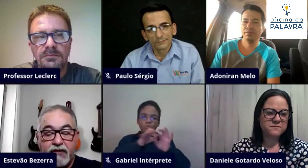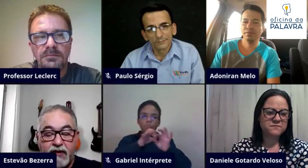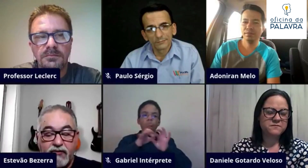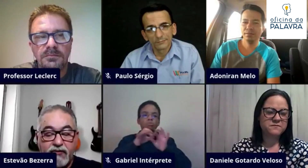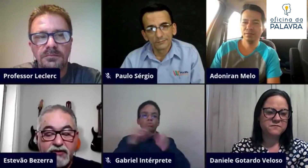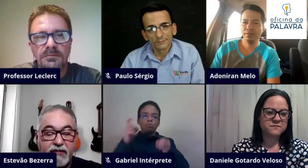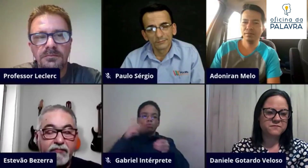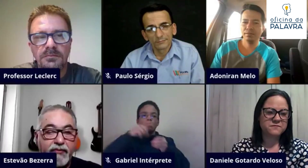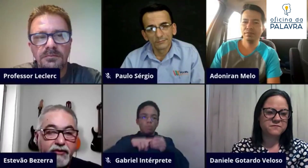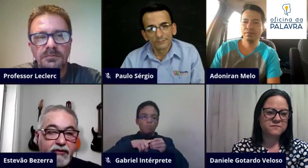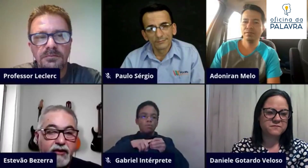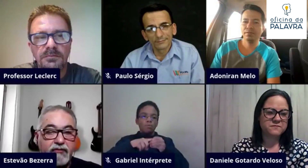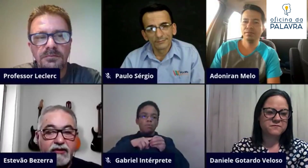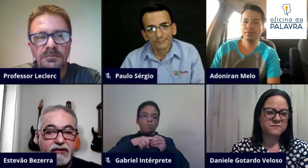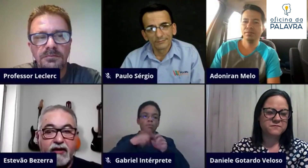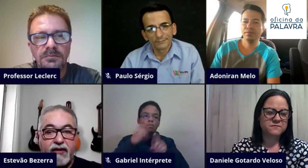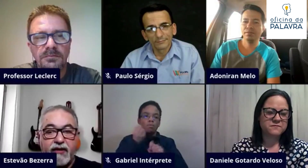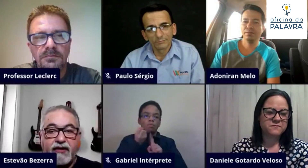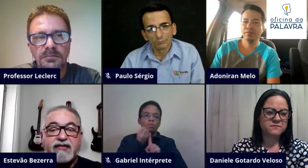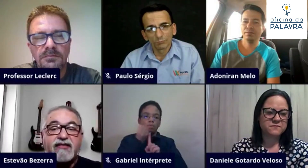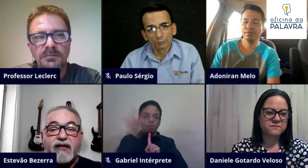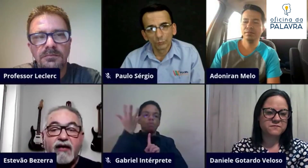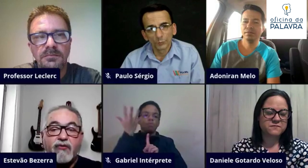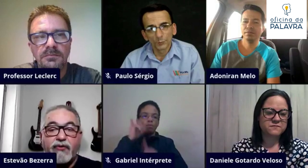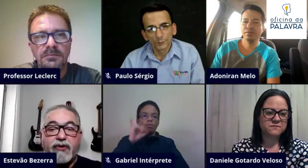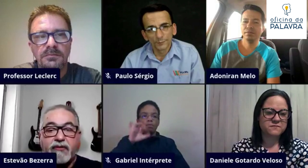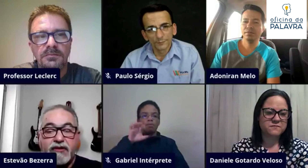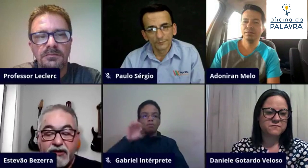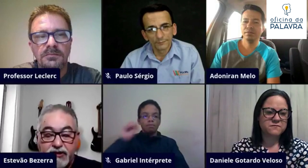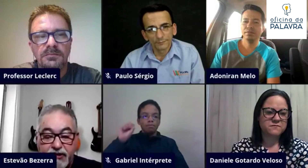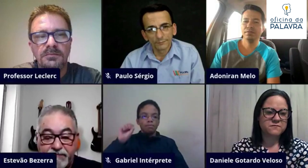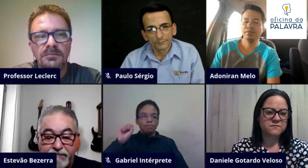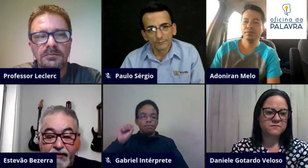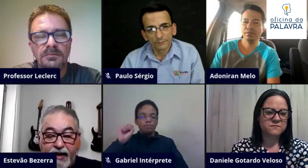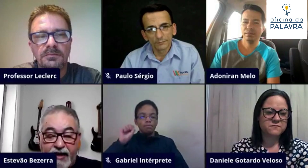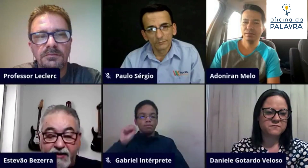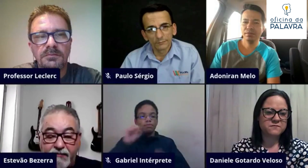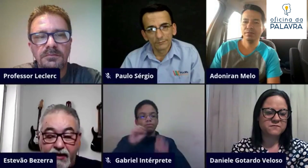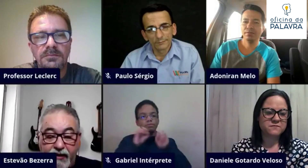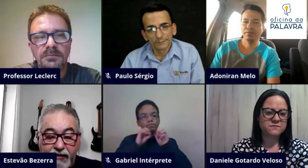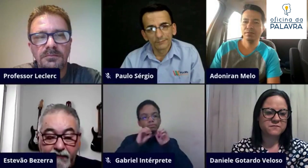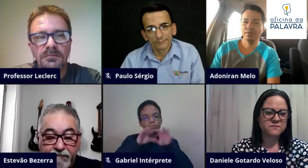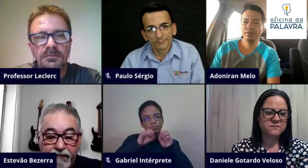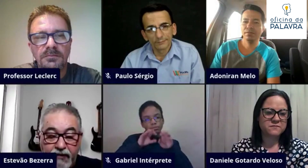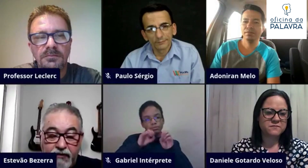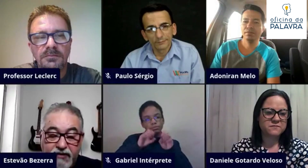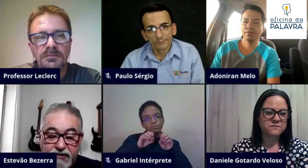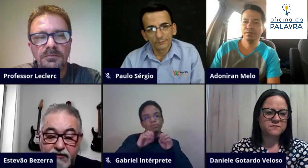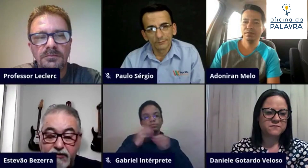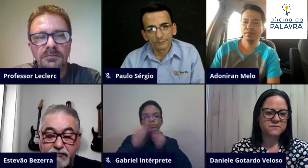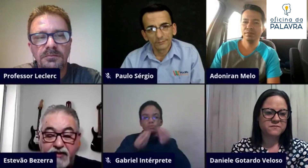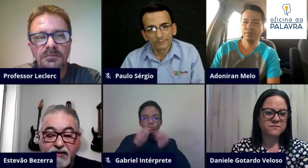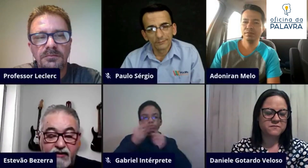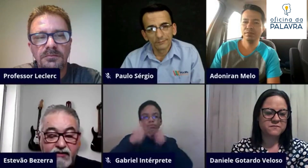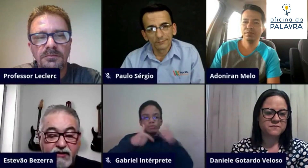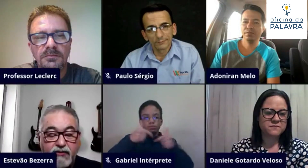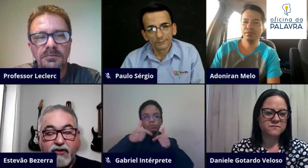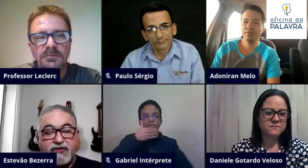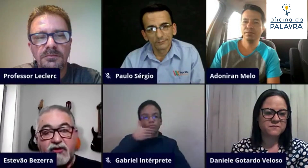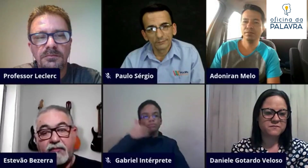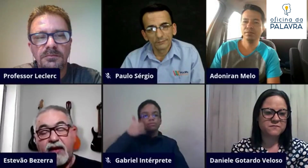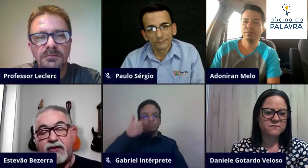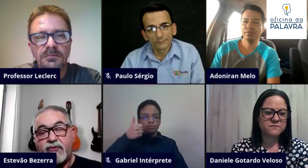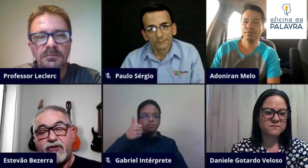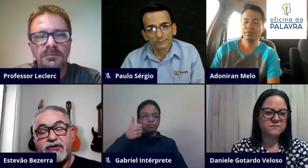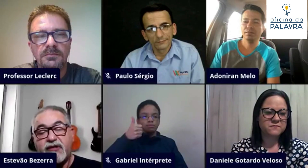Surda, dando todo esse apoio, ensinando um pouquinho a gente a trabalhar, né? Então, essas são as parcerias, né? E